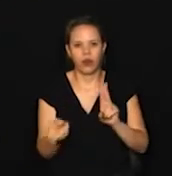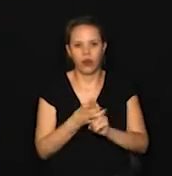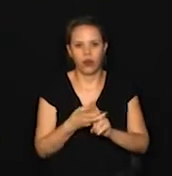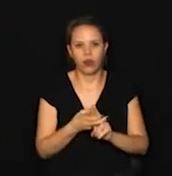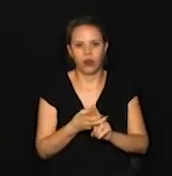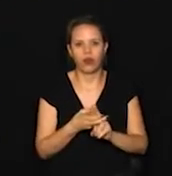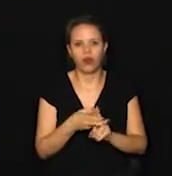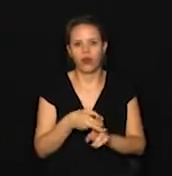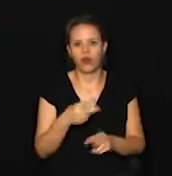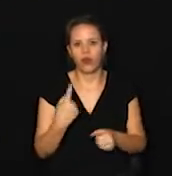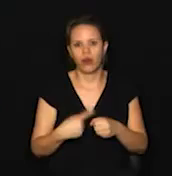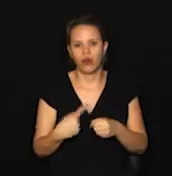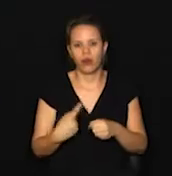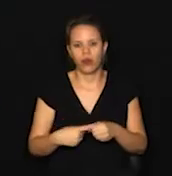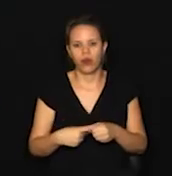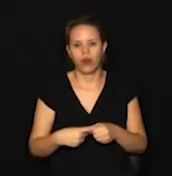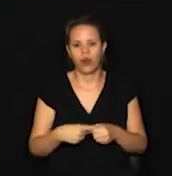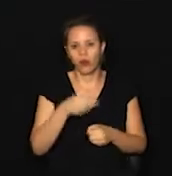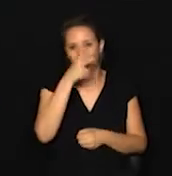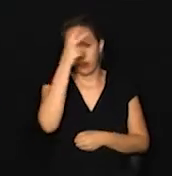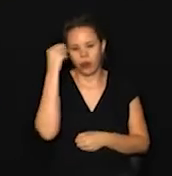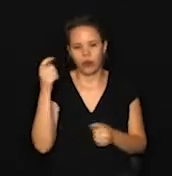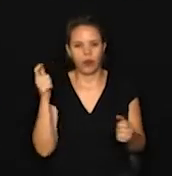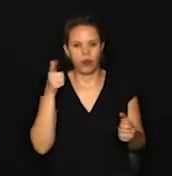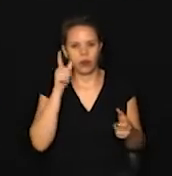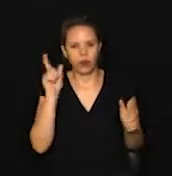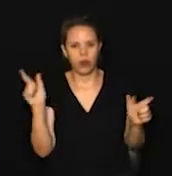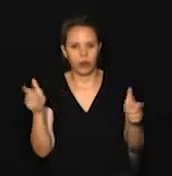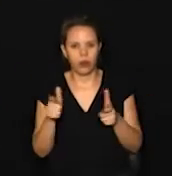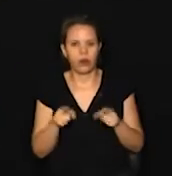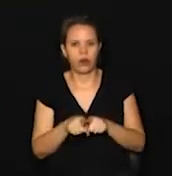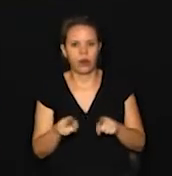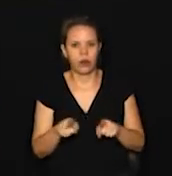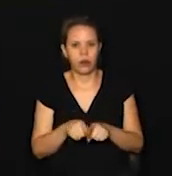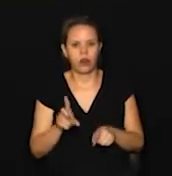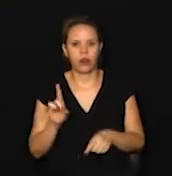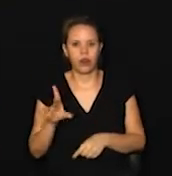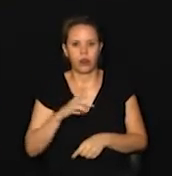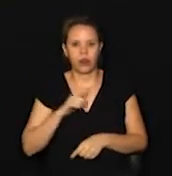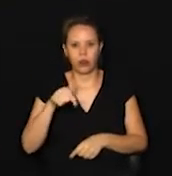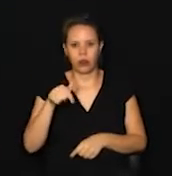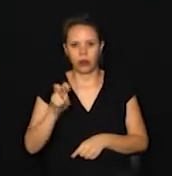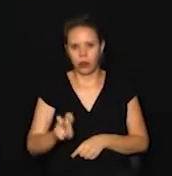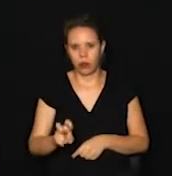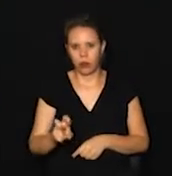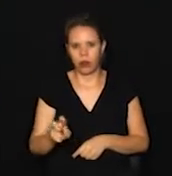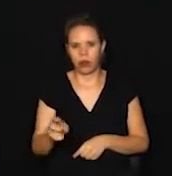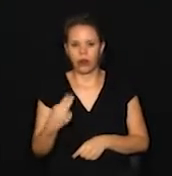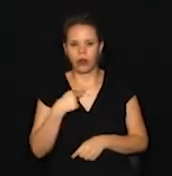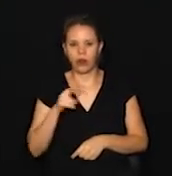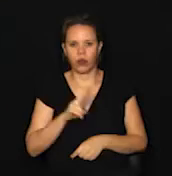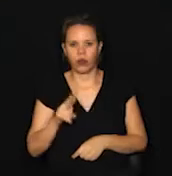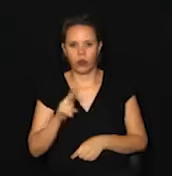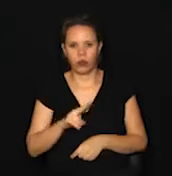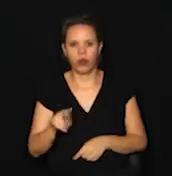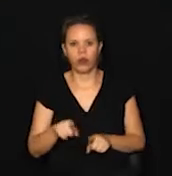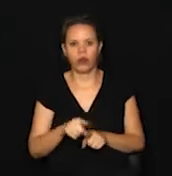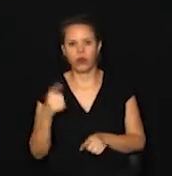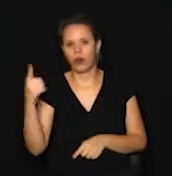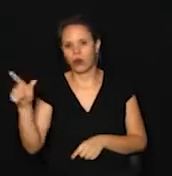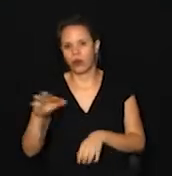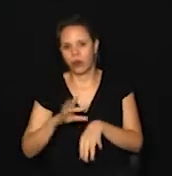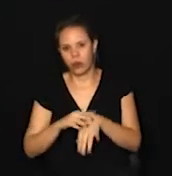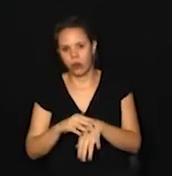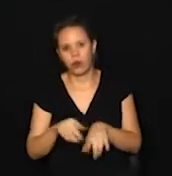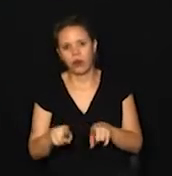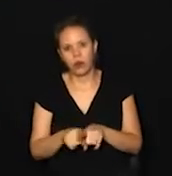a gente já reduziu muito. Ontem nós tínhamos apenas 75 ocupados, leitos também de outras doenças.